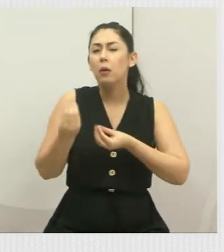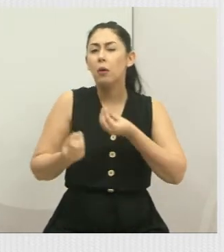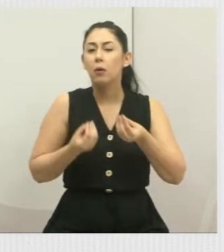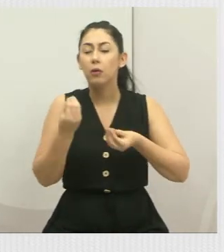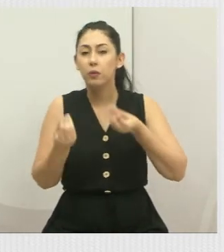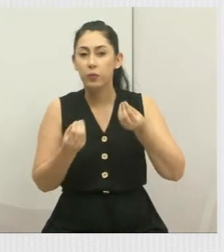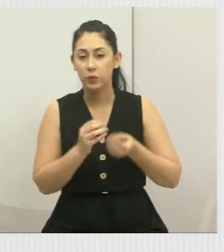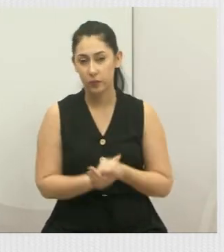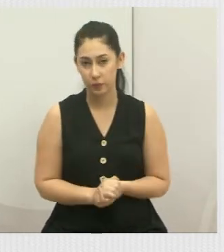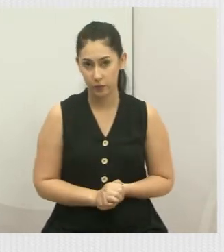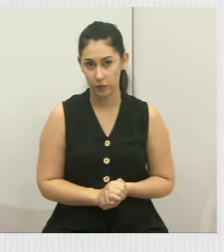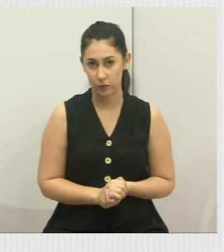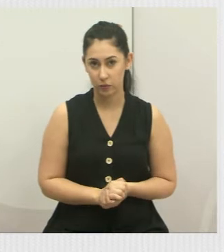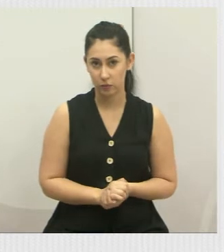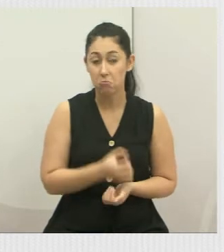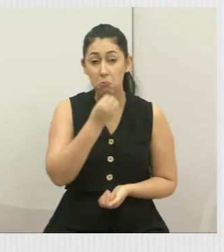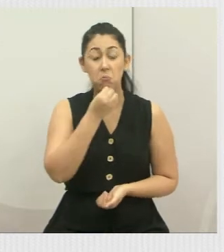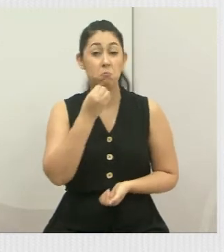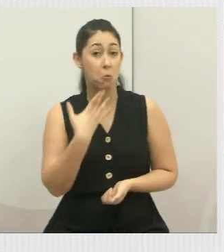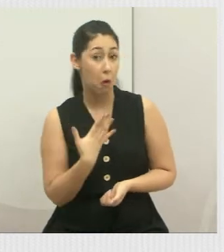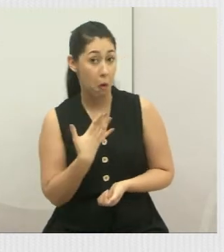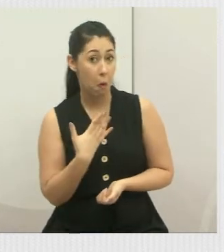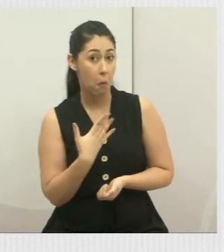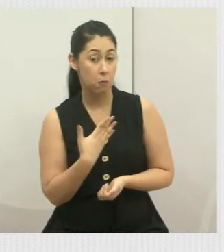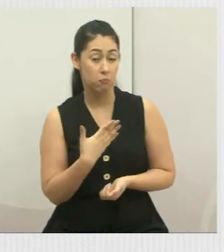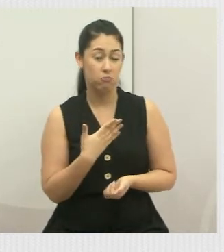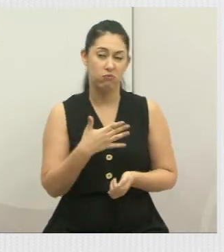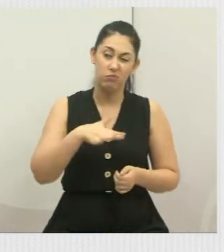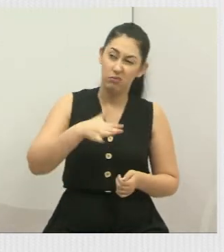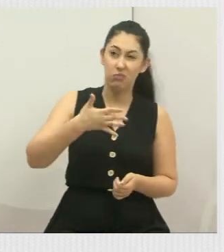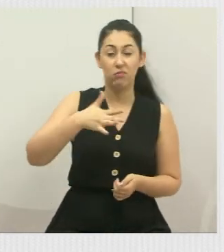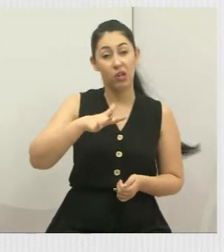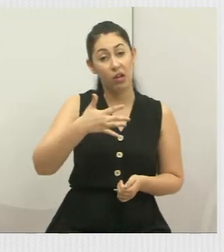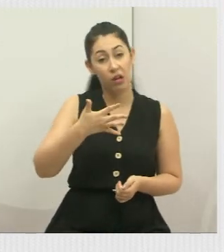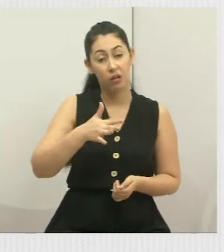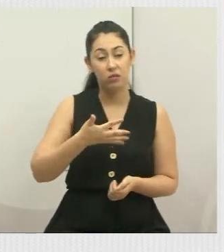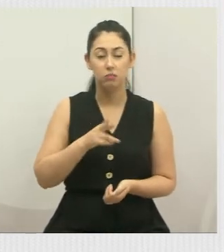qual é a saúde da rede de abastecimento de água?